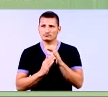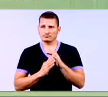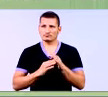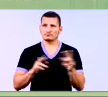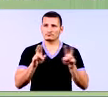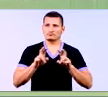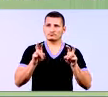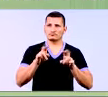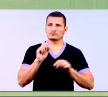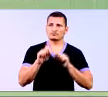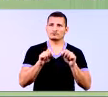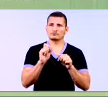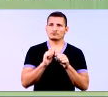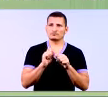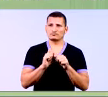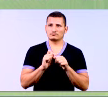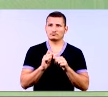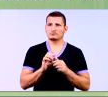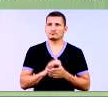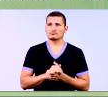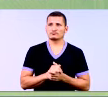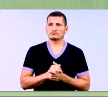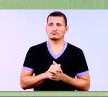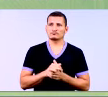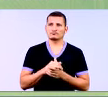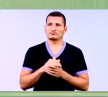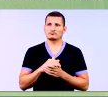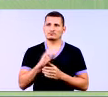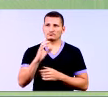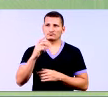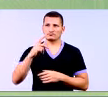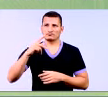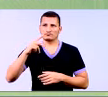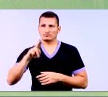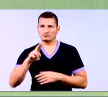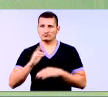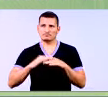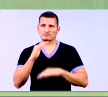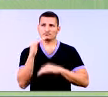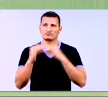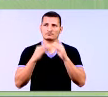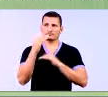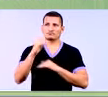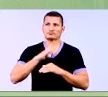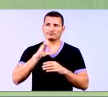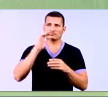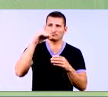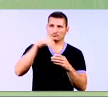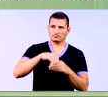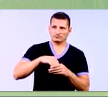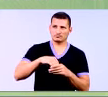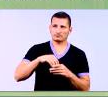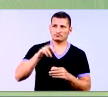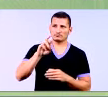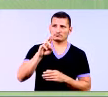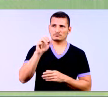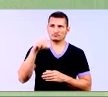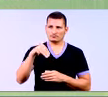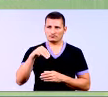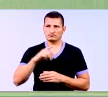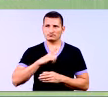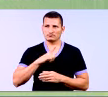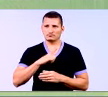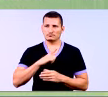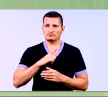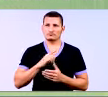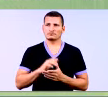o que se fez? Os processadores mais modernos, eles têm memórias internas ao processador. Memórias